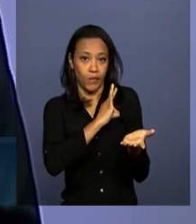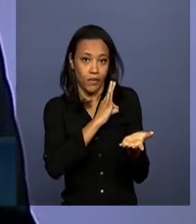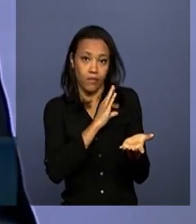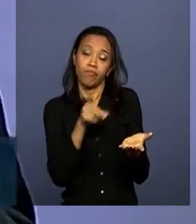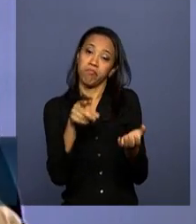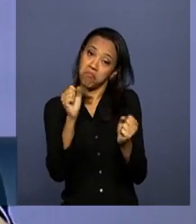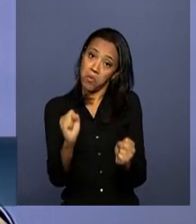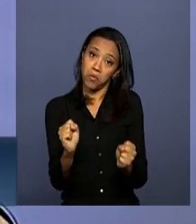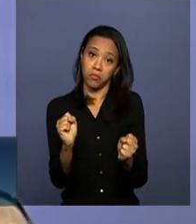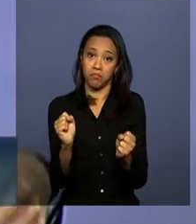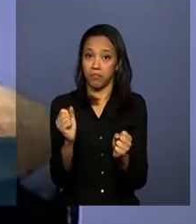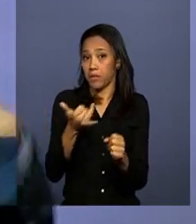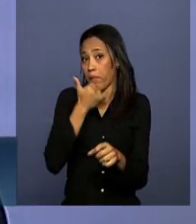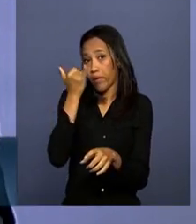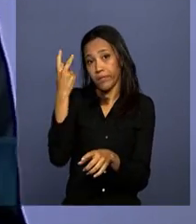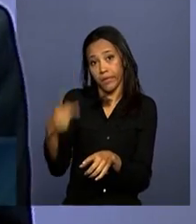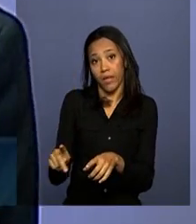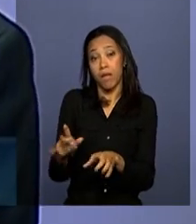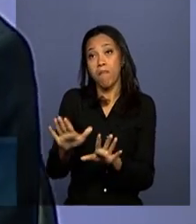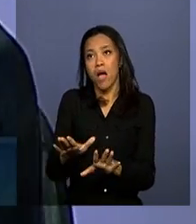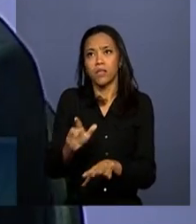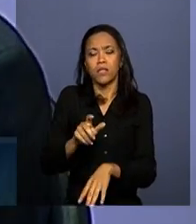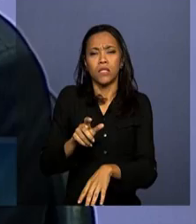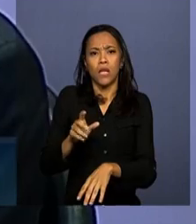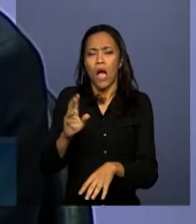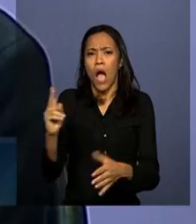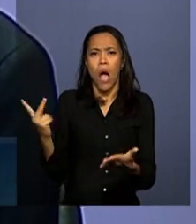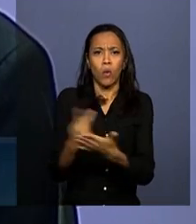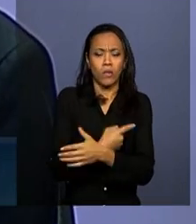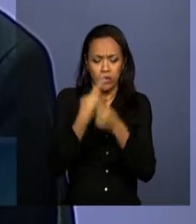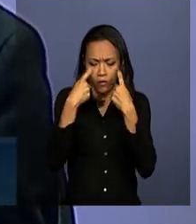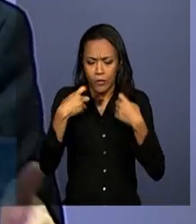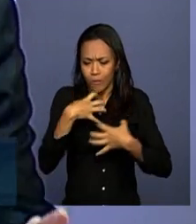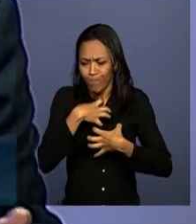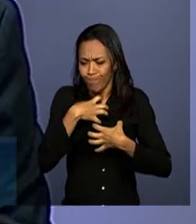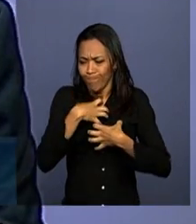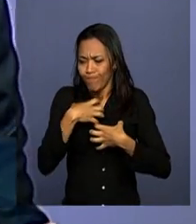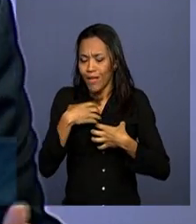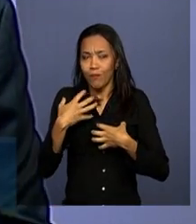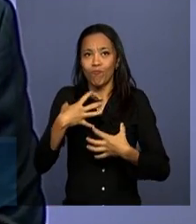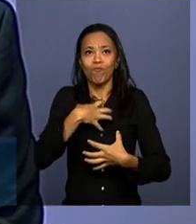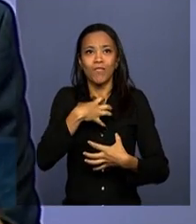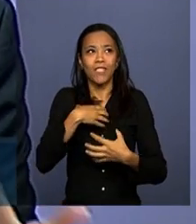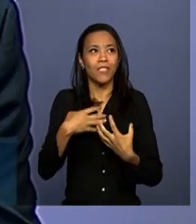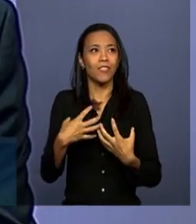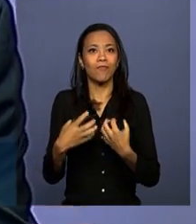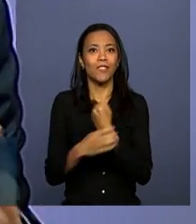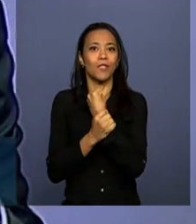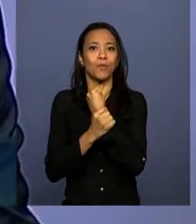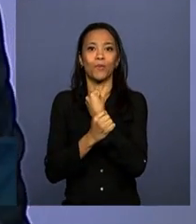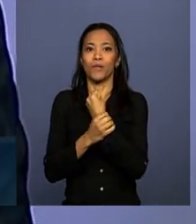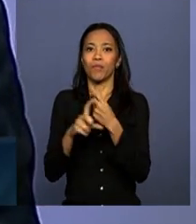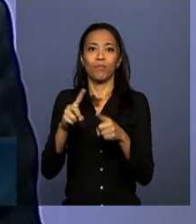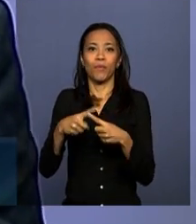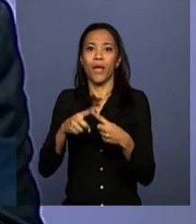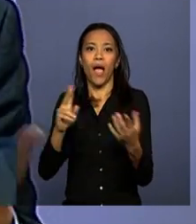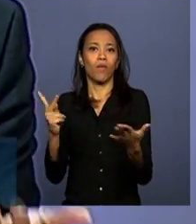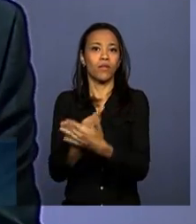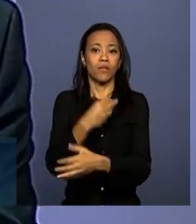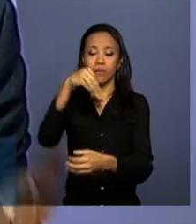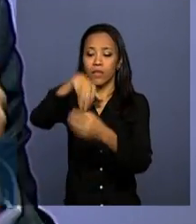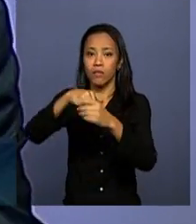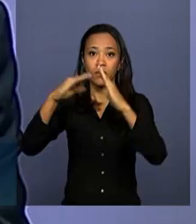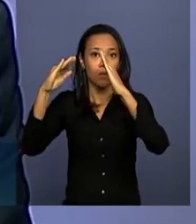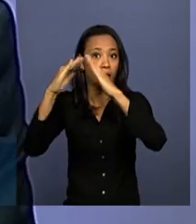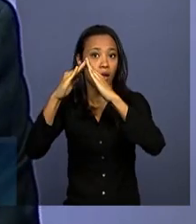impede que, naquele primeiro momento, ela não se sinta em condições, pelas condições que estão dadas, como eu disse, pelo fato da agressão ser no ambiente doméstico,